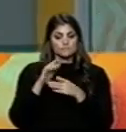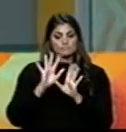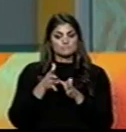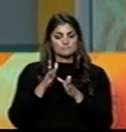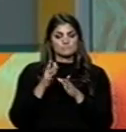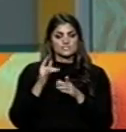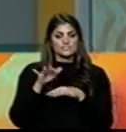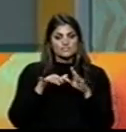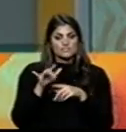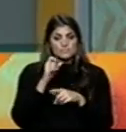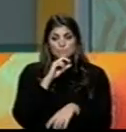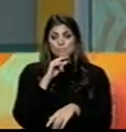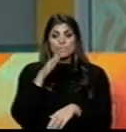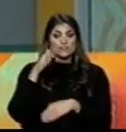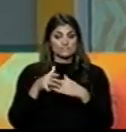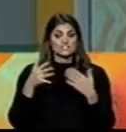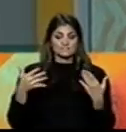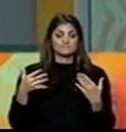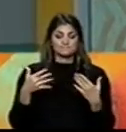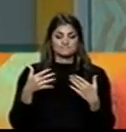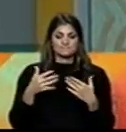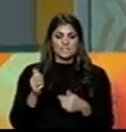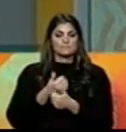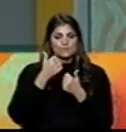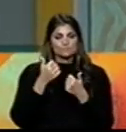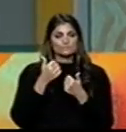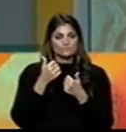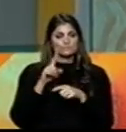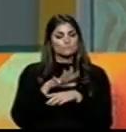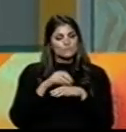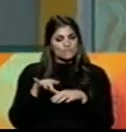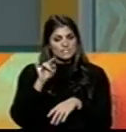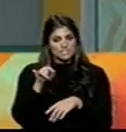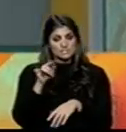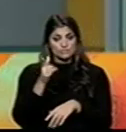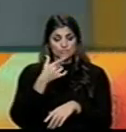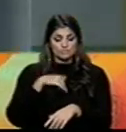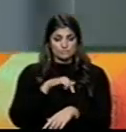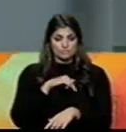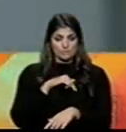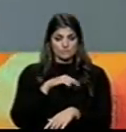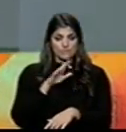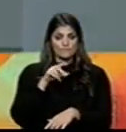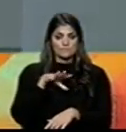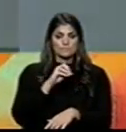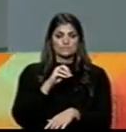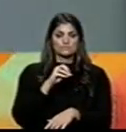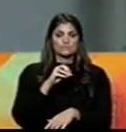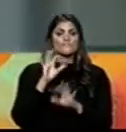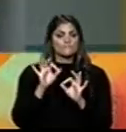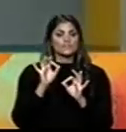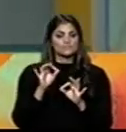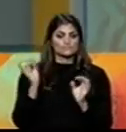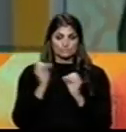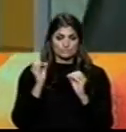fazer pão. Pode acontecer. E são bons exatamente por isso. E muitas vezes nós não temos o fermento de padeiro fresco. Este é um fermento